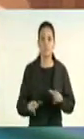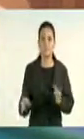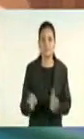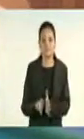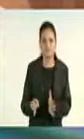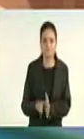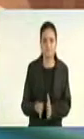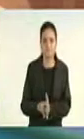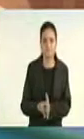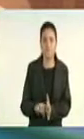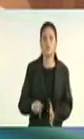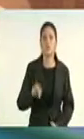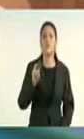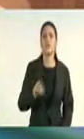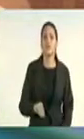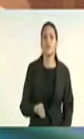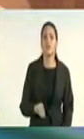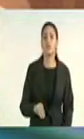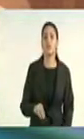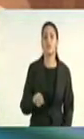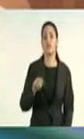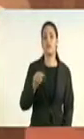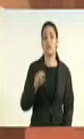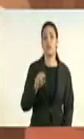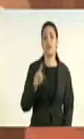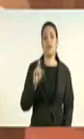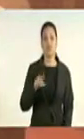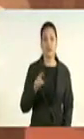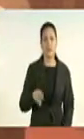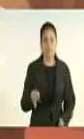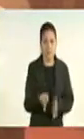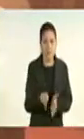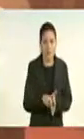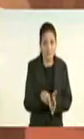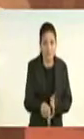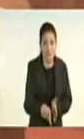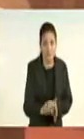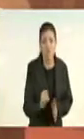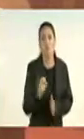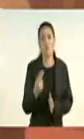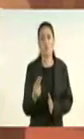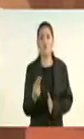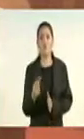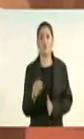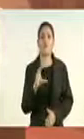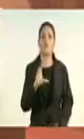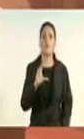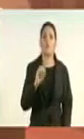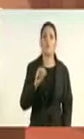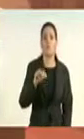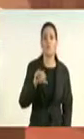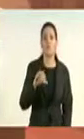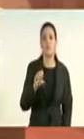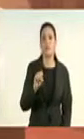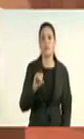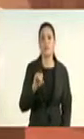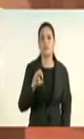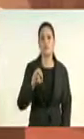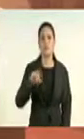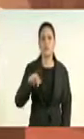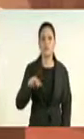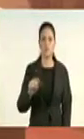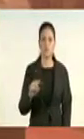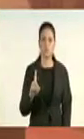cargos efetivos ou em comissão, regularmente nomeados e empossados em pleno exercício